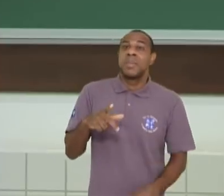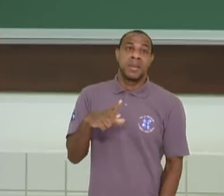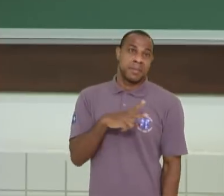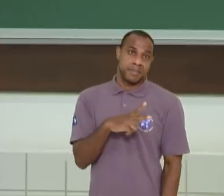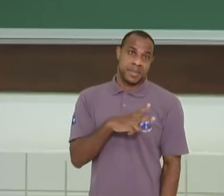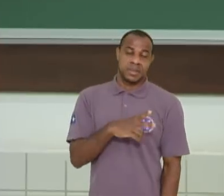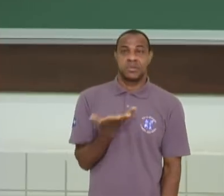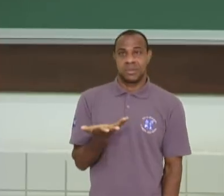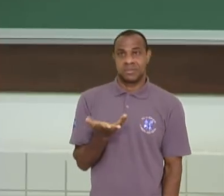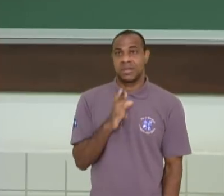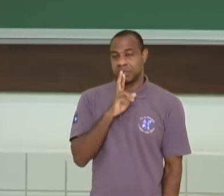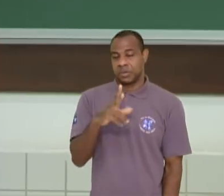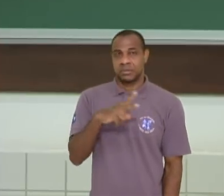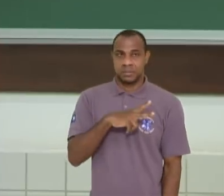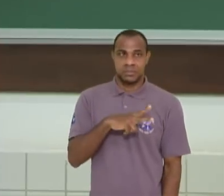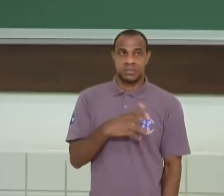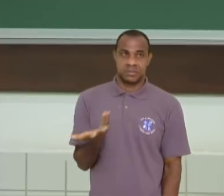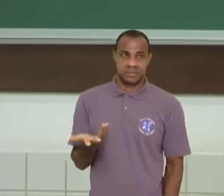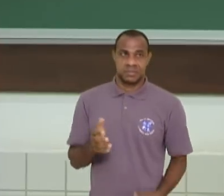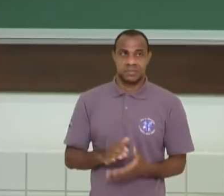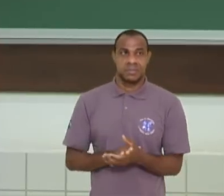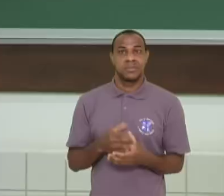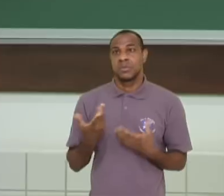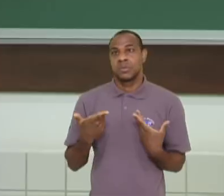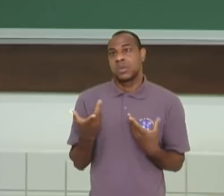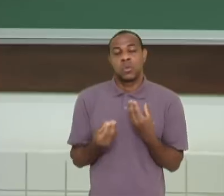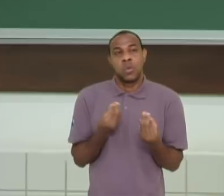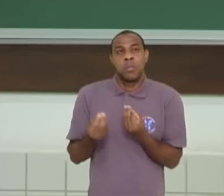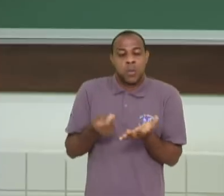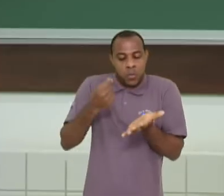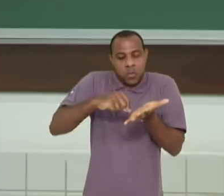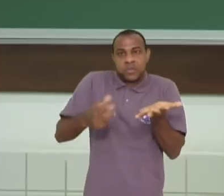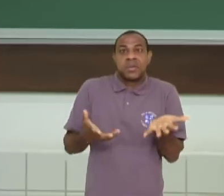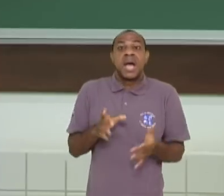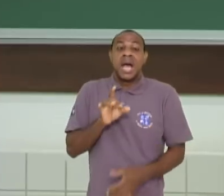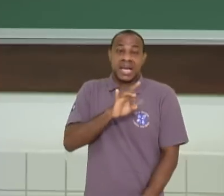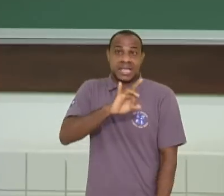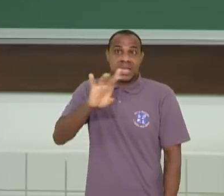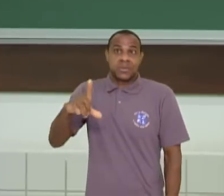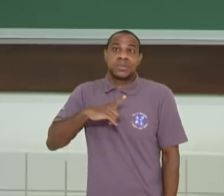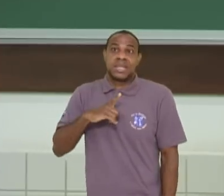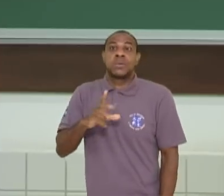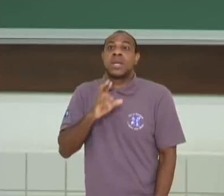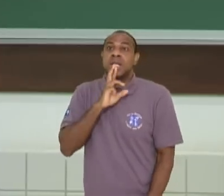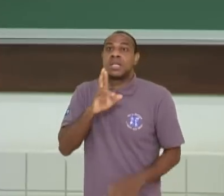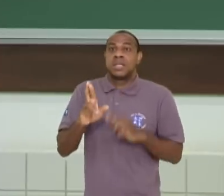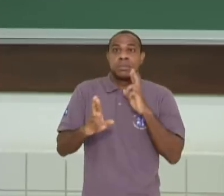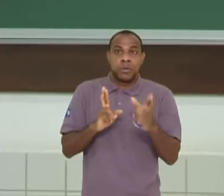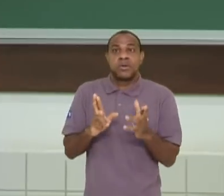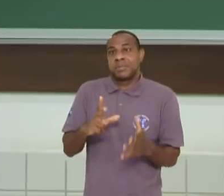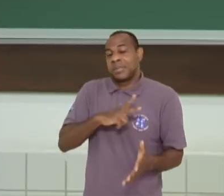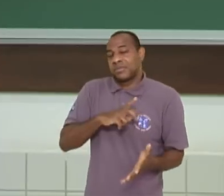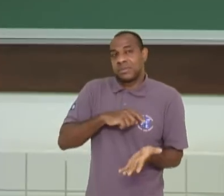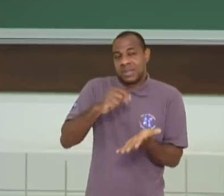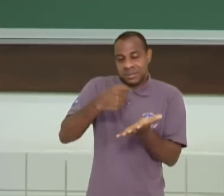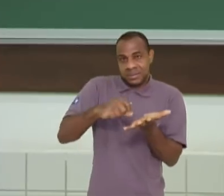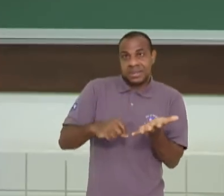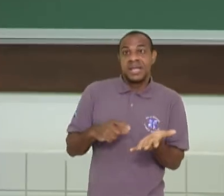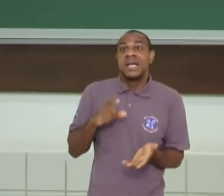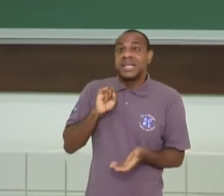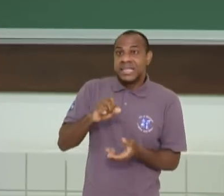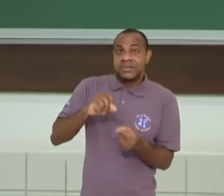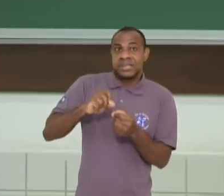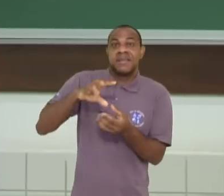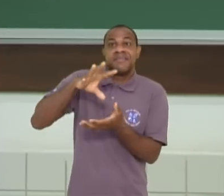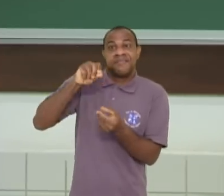temos como nós corrigirmos essa atividade, né? Então não tem como, cada um tem sua resposta ali, se participou, se não participou, se participou,